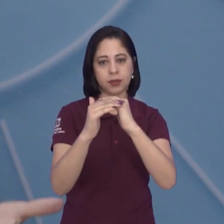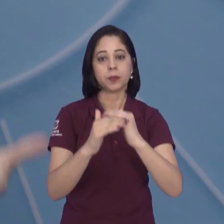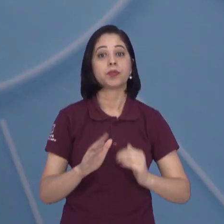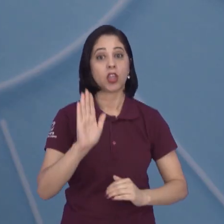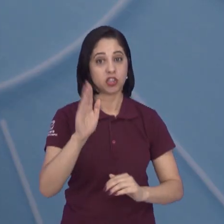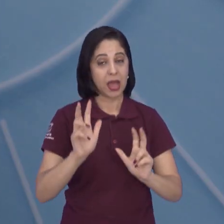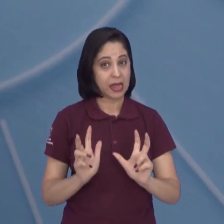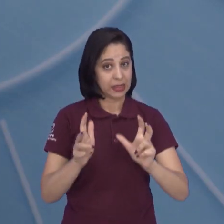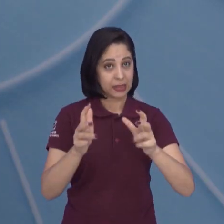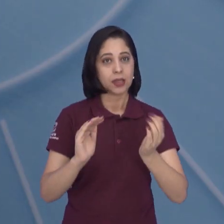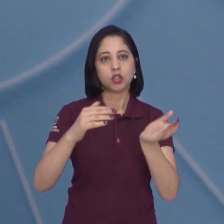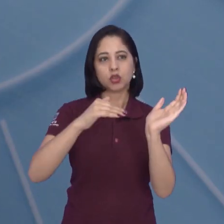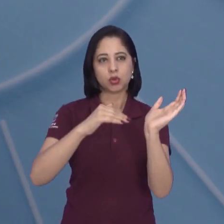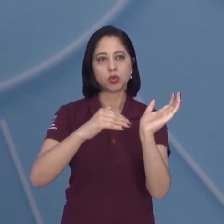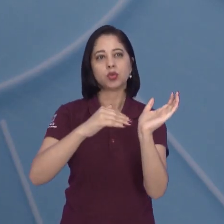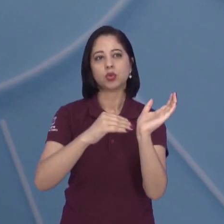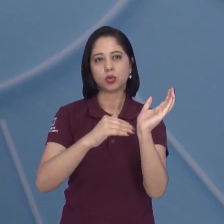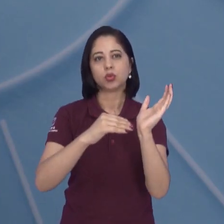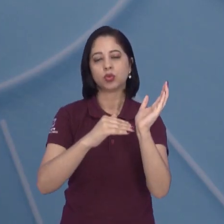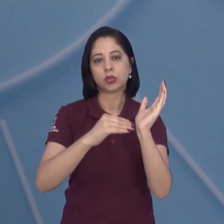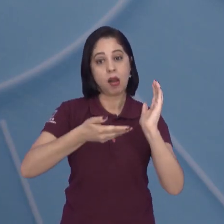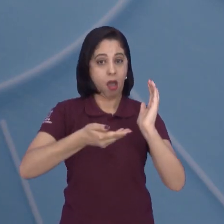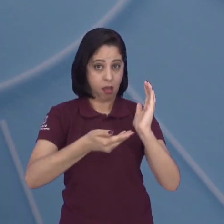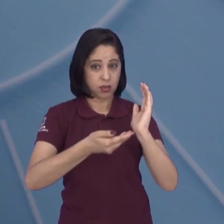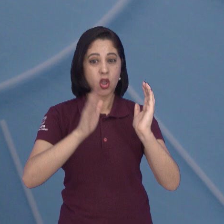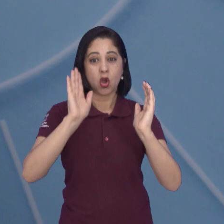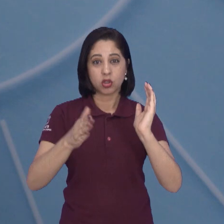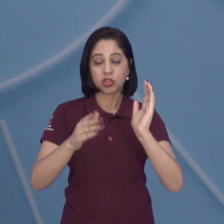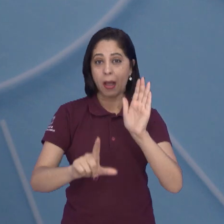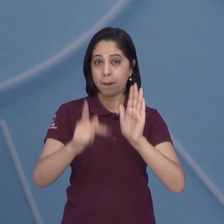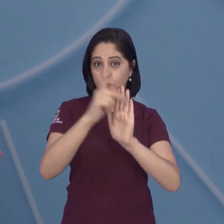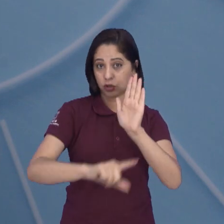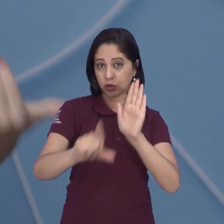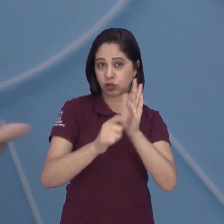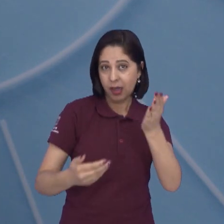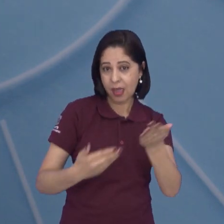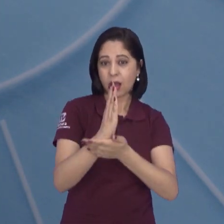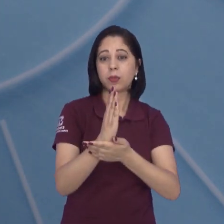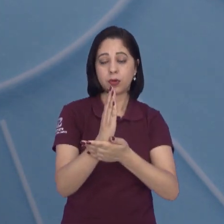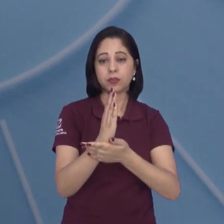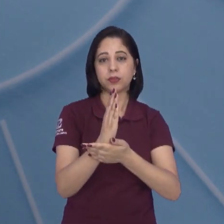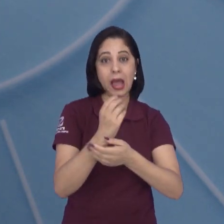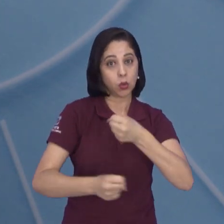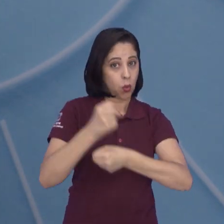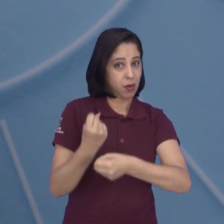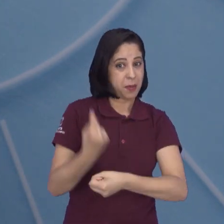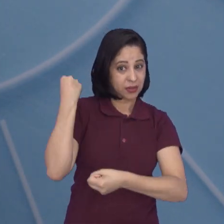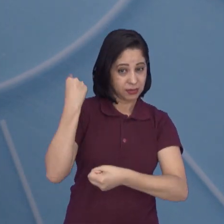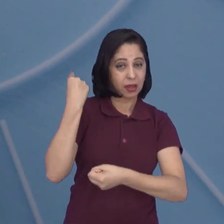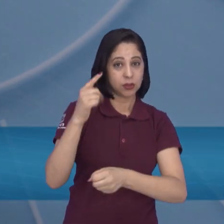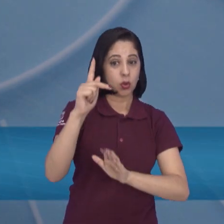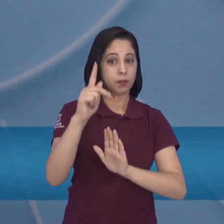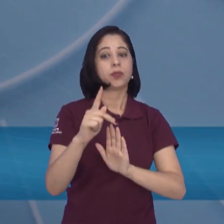na Câmara quanto no Senado Federal, o projeto de lei 1085 de 2023, ou seja, do ano passado, foi